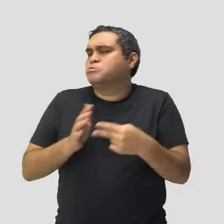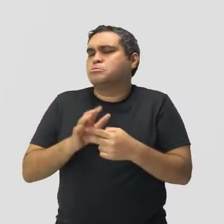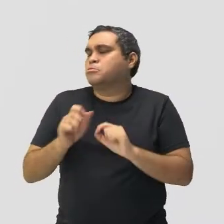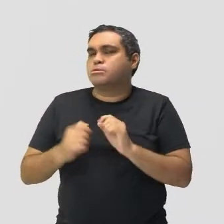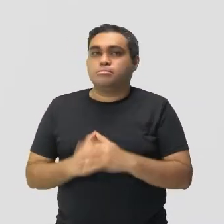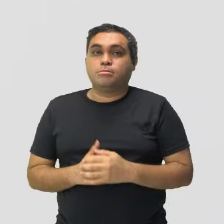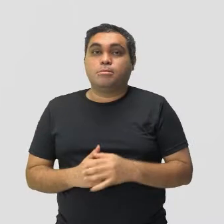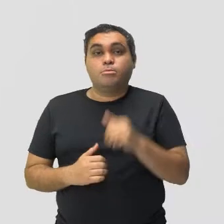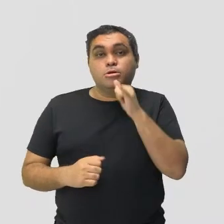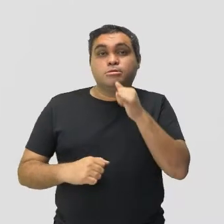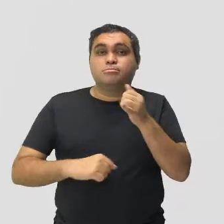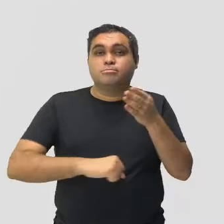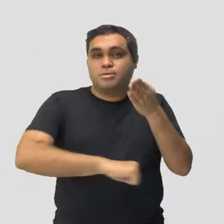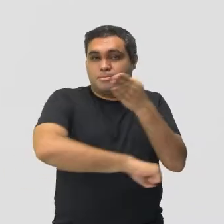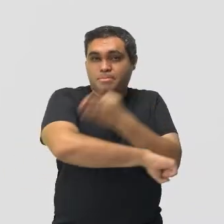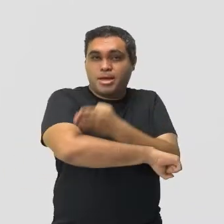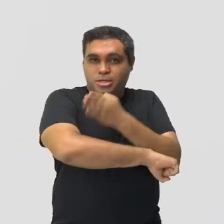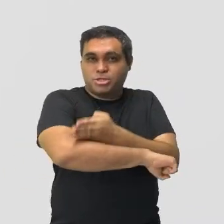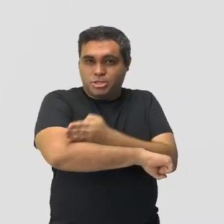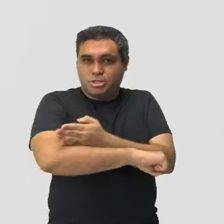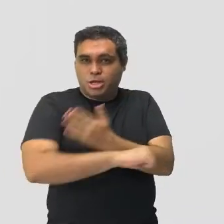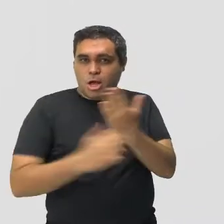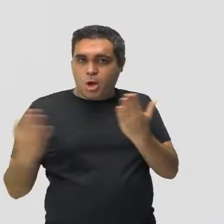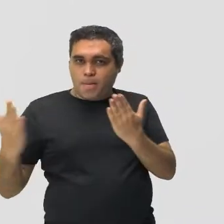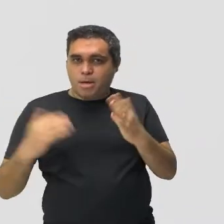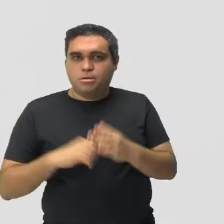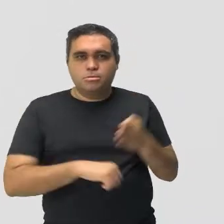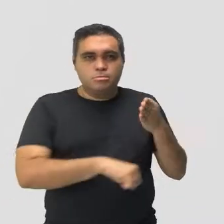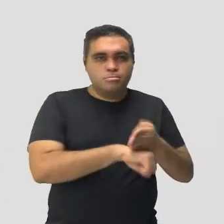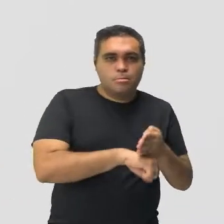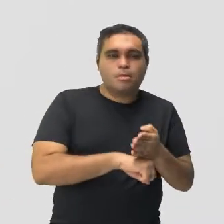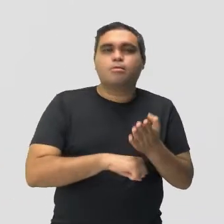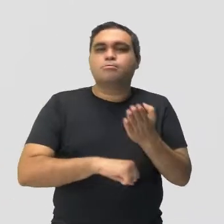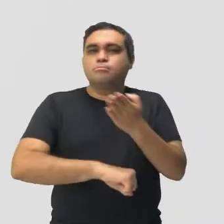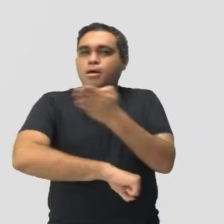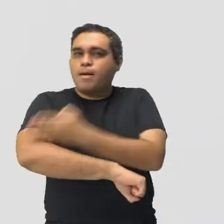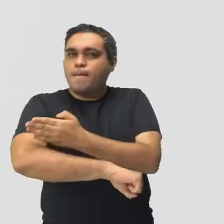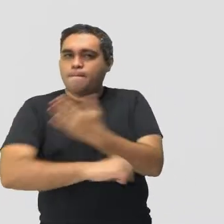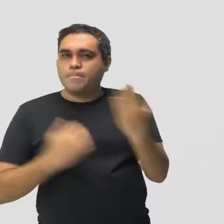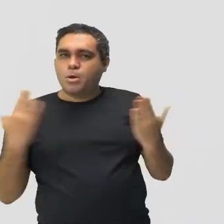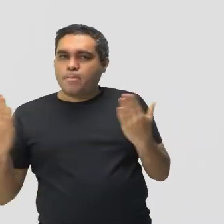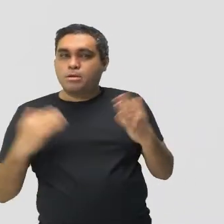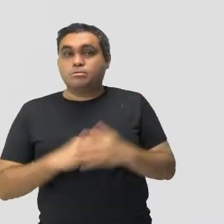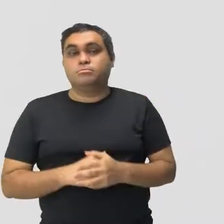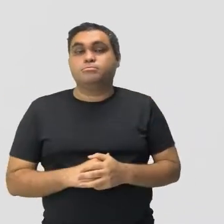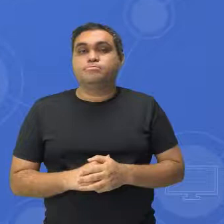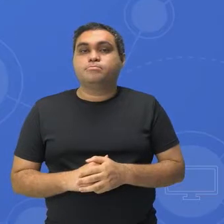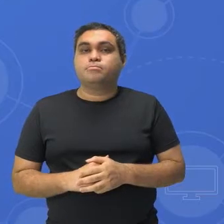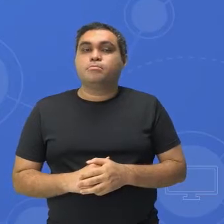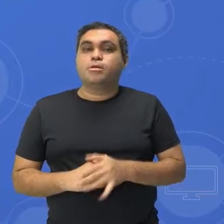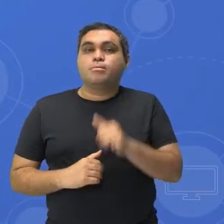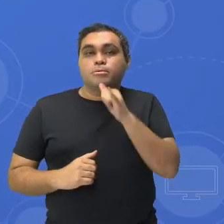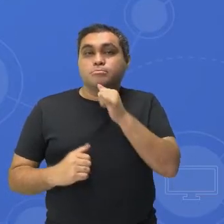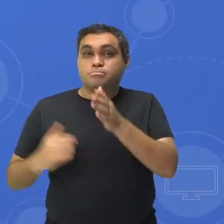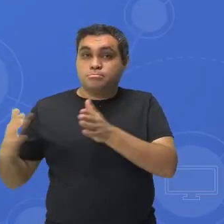por exemplo, com a Idade Média, isso quer dizer que, a partir de agora, as